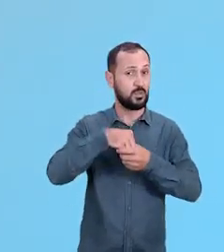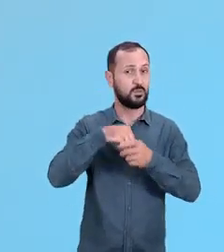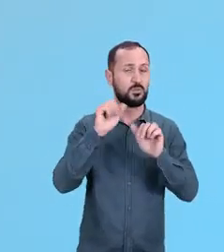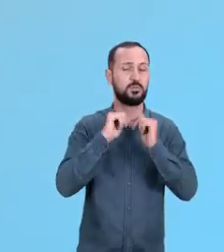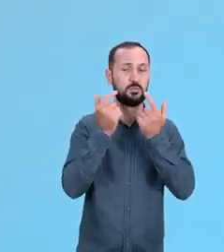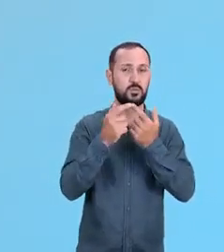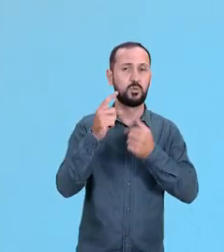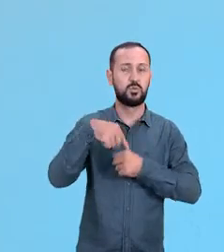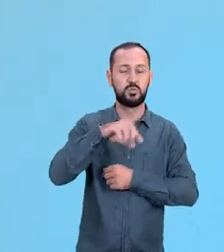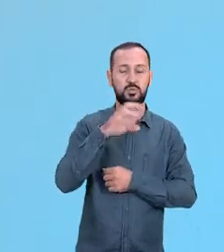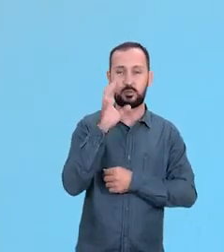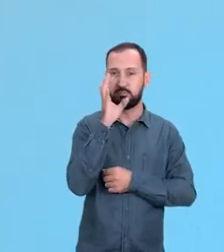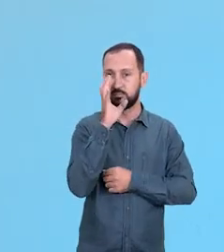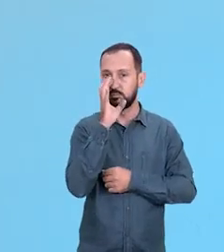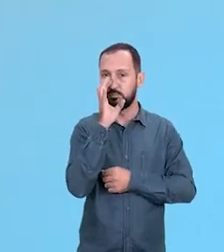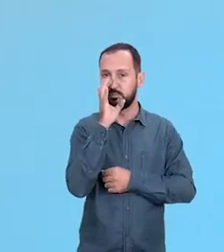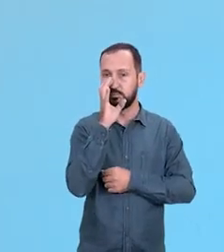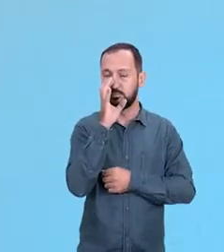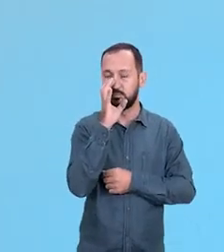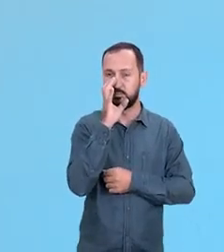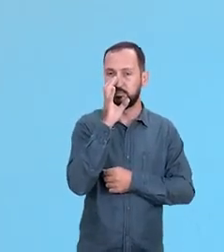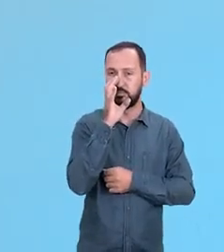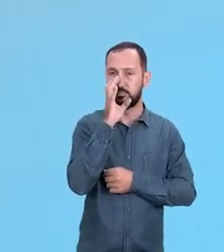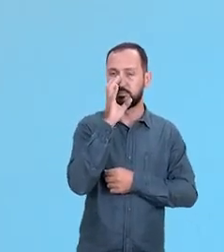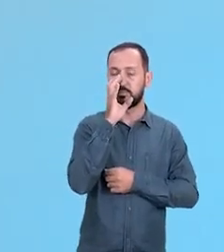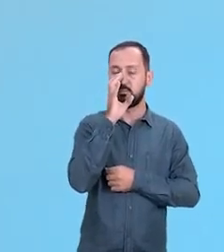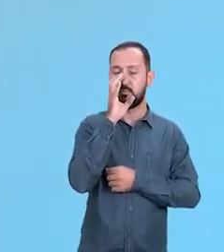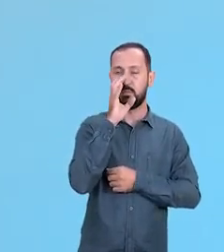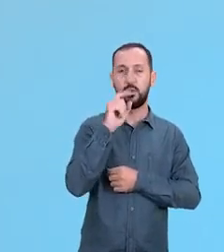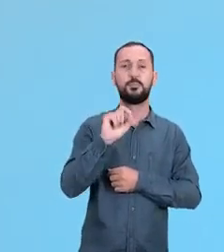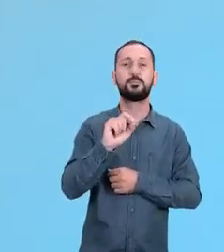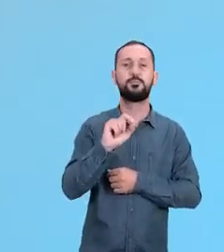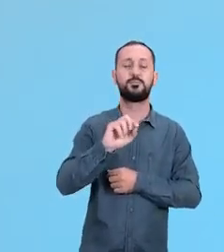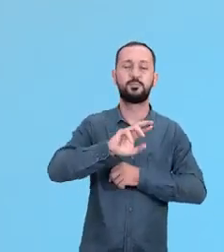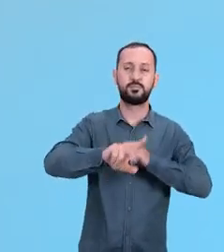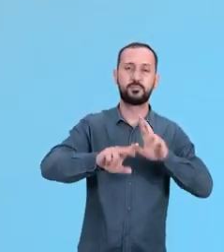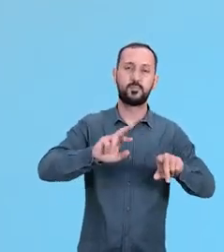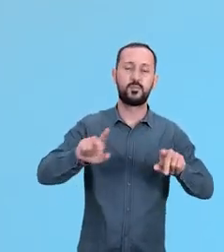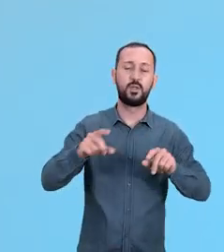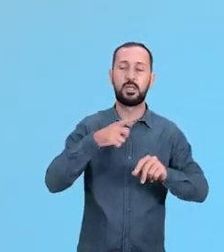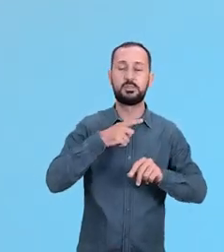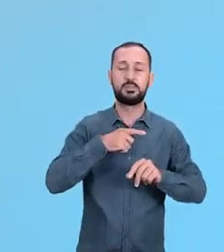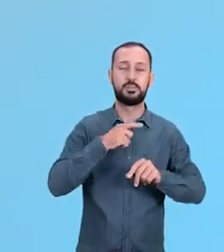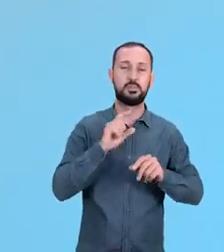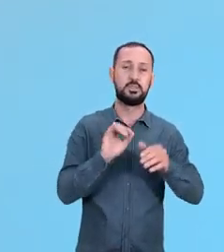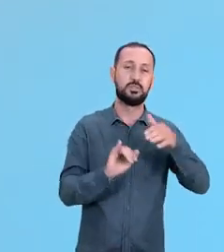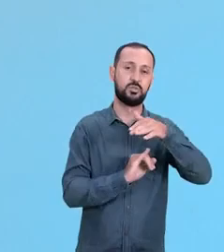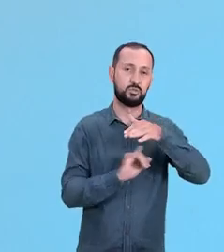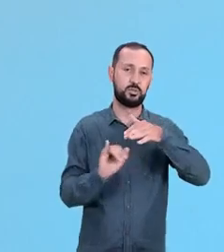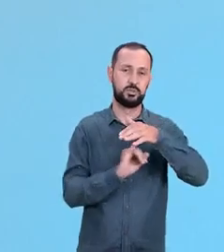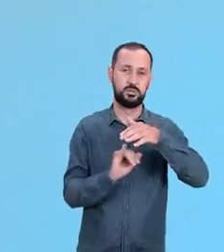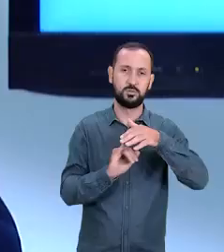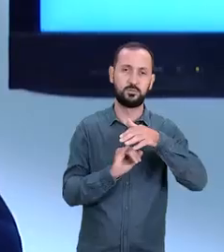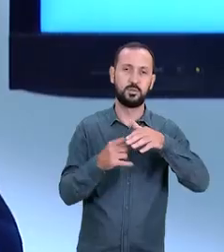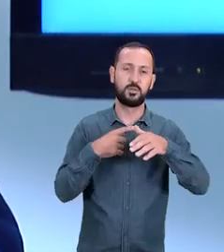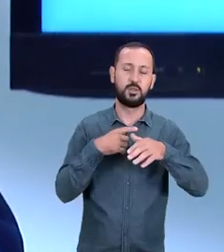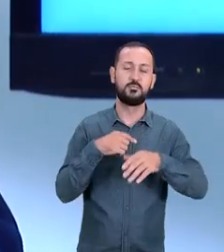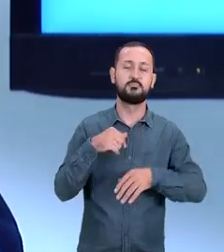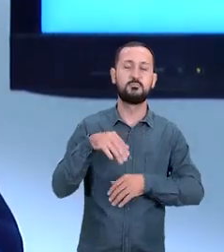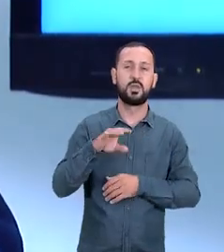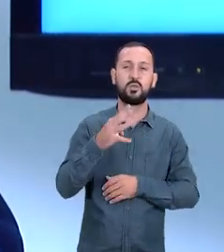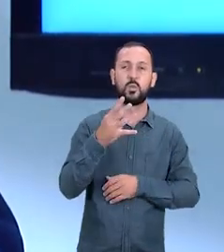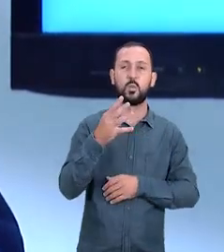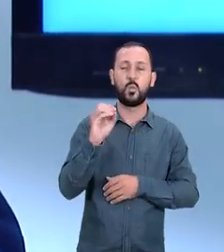estamos observando e recebendo de todas as entidades, né? Nós somos mais de